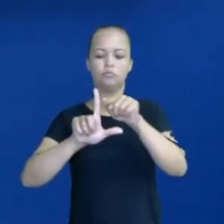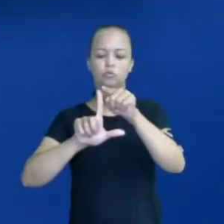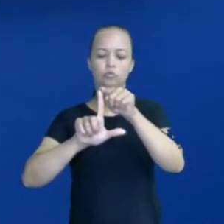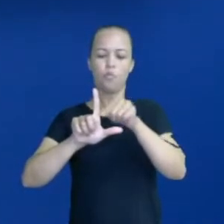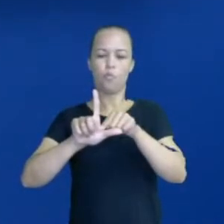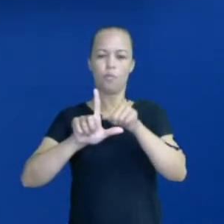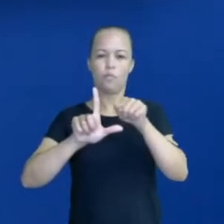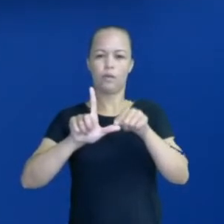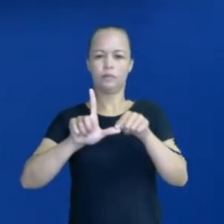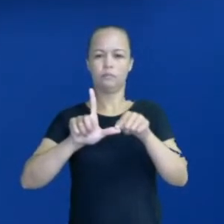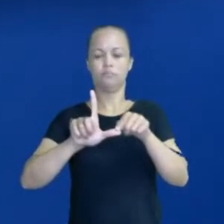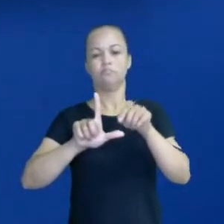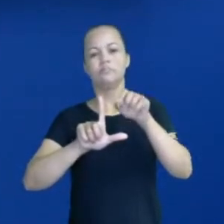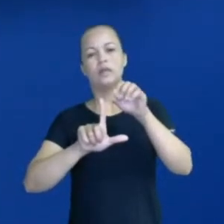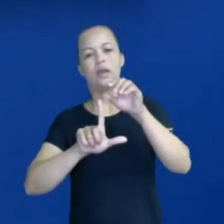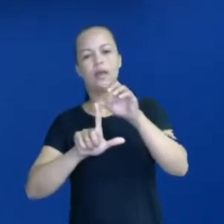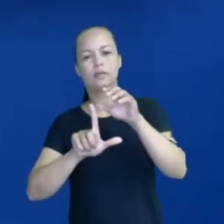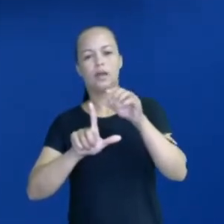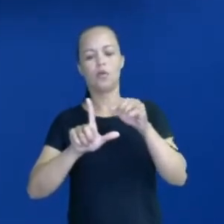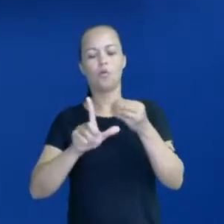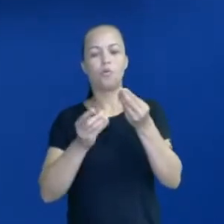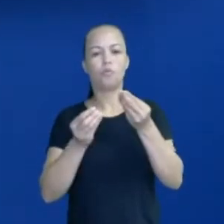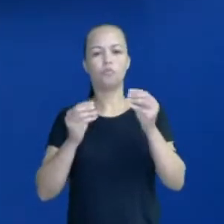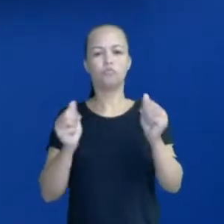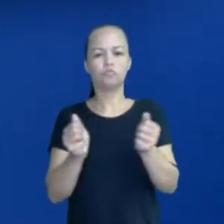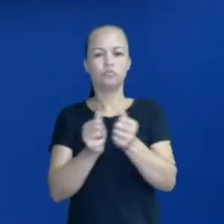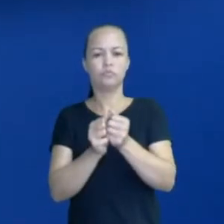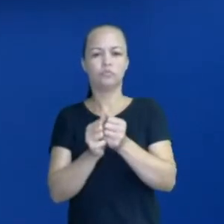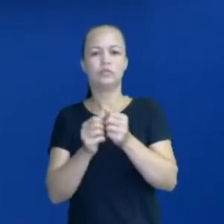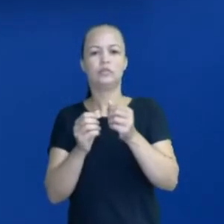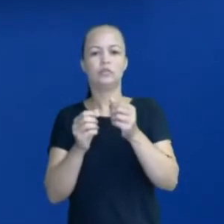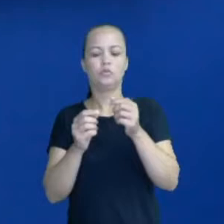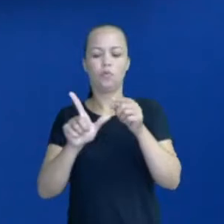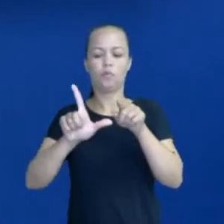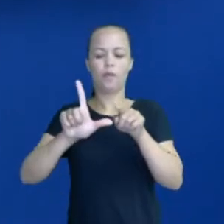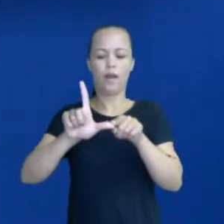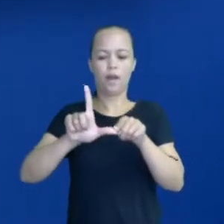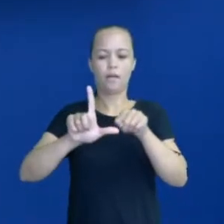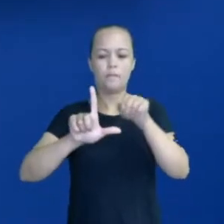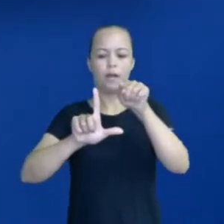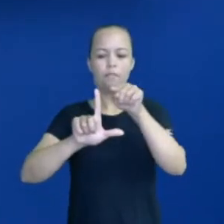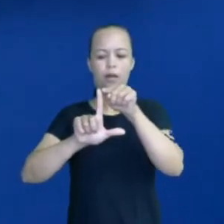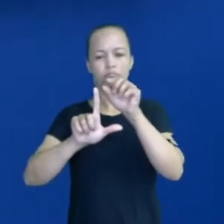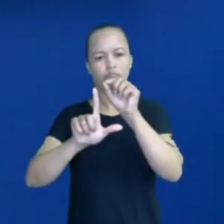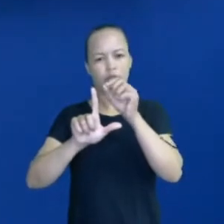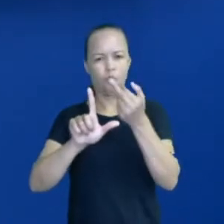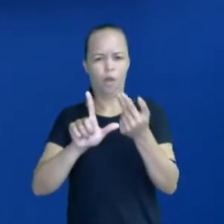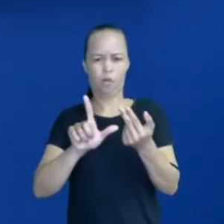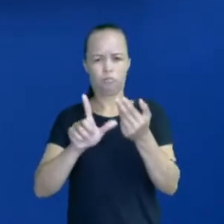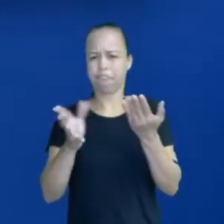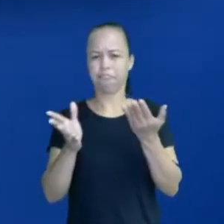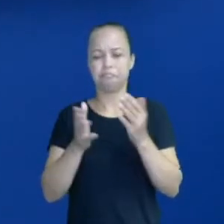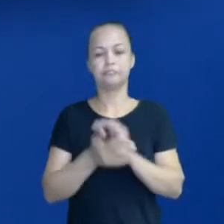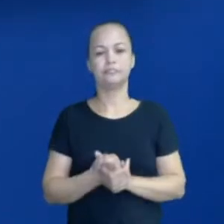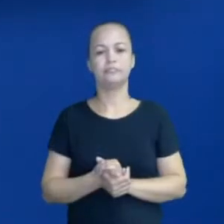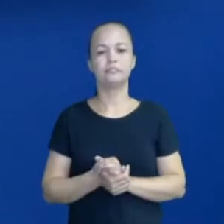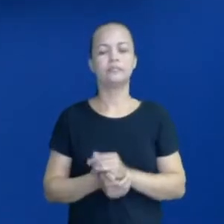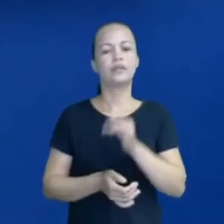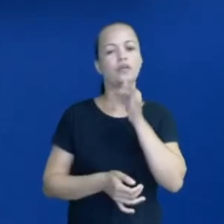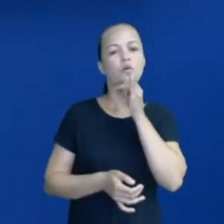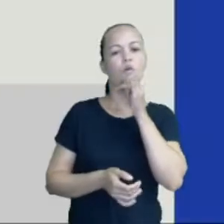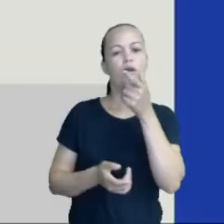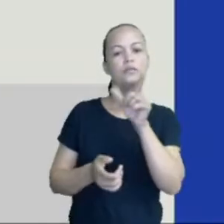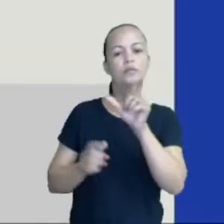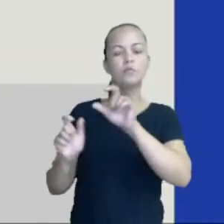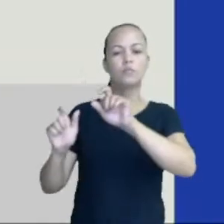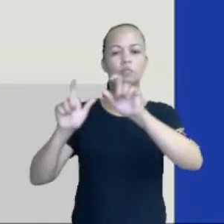semirretas, né, que saem, né, convergem de um mesmo ponto. Ok? Beleza? Então, vamos para o próximo exemplo. Foca